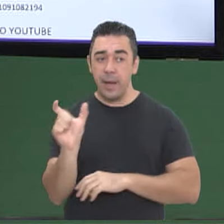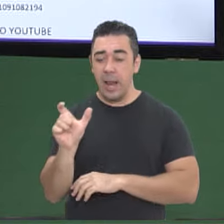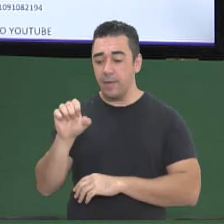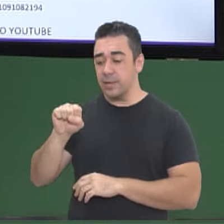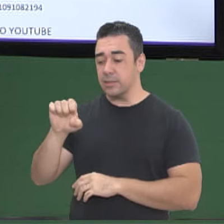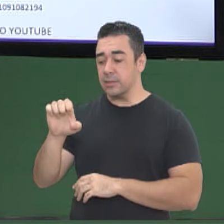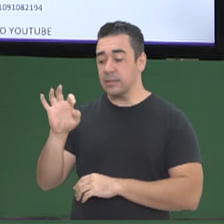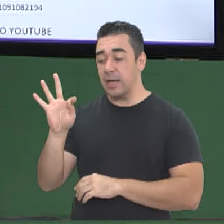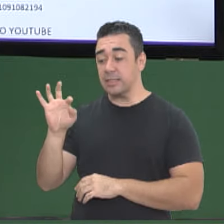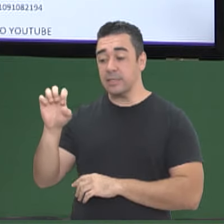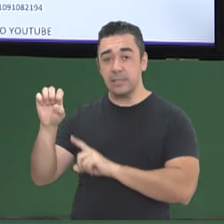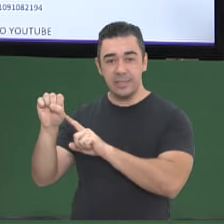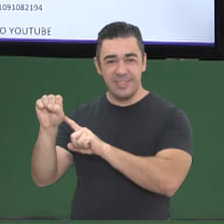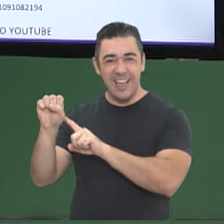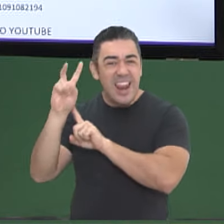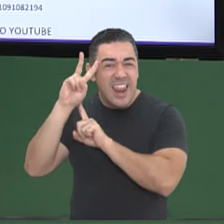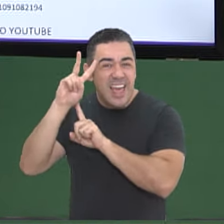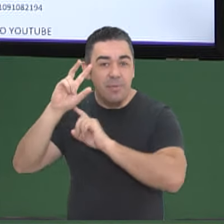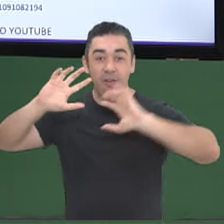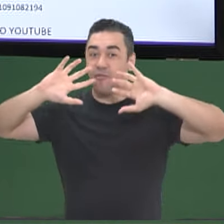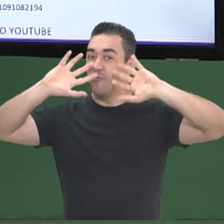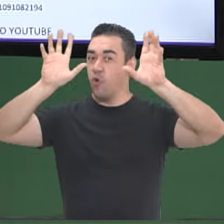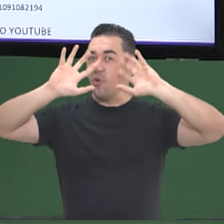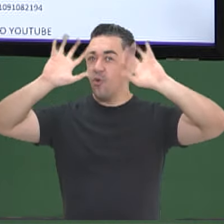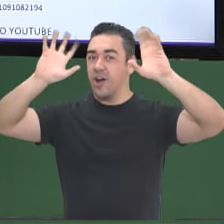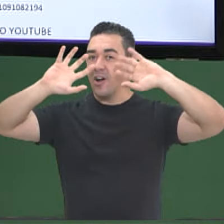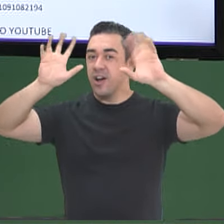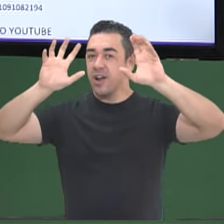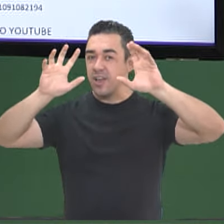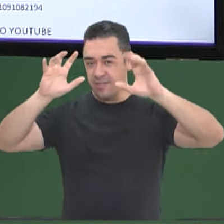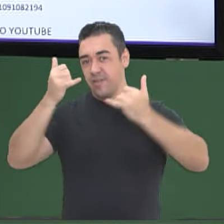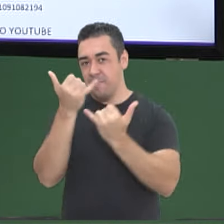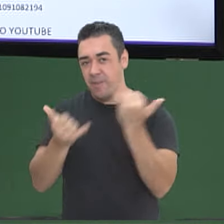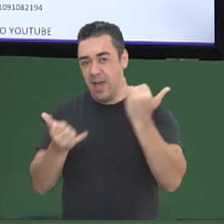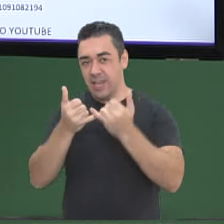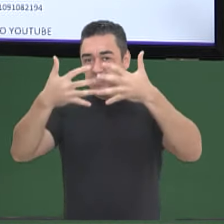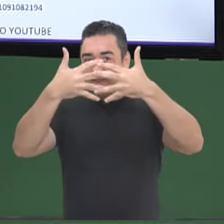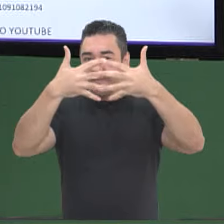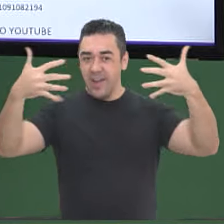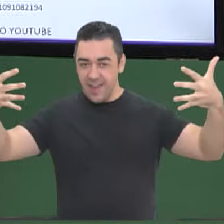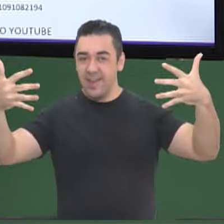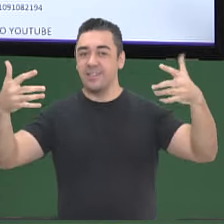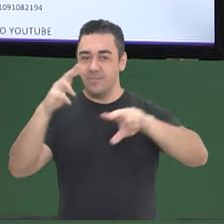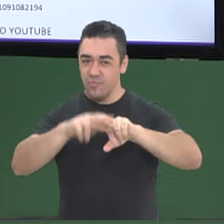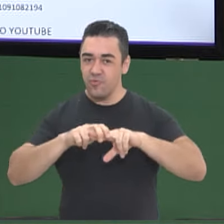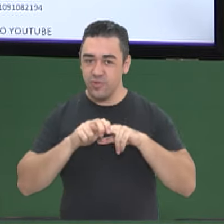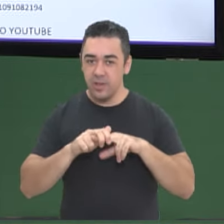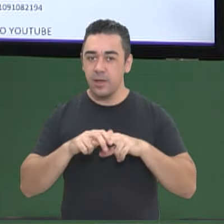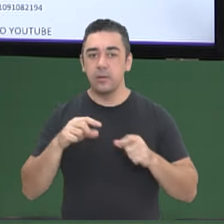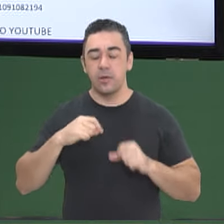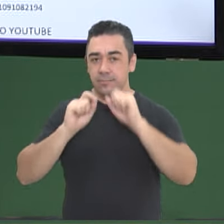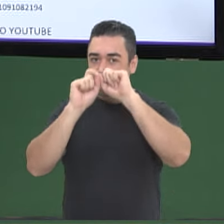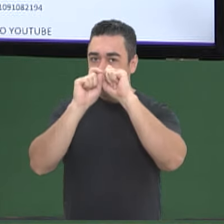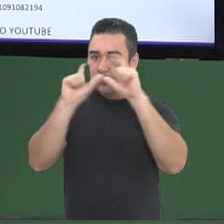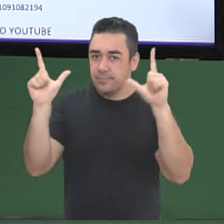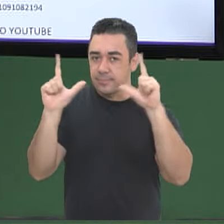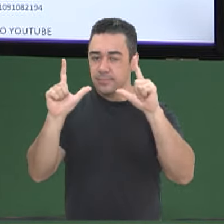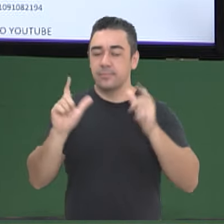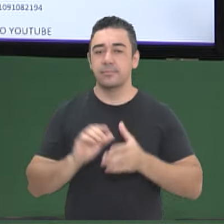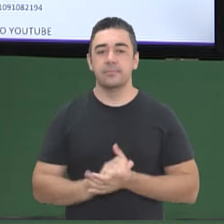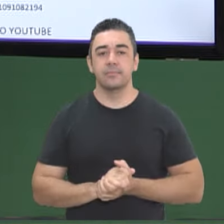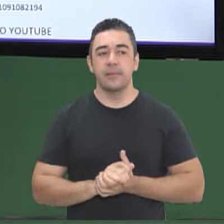coisa? Voleibol, né? Vejam como tem vários aspectos que são semelhantes, né? E nós temos que ficar atentos. Então, aqui